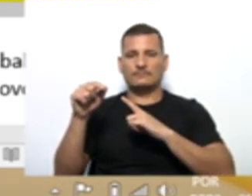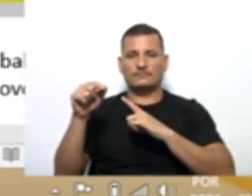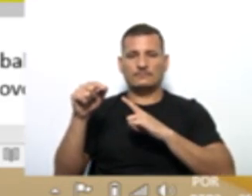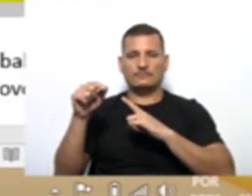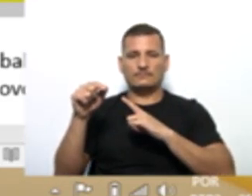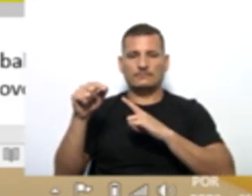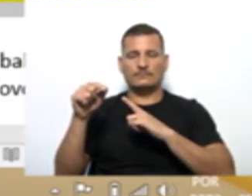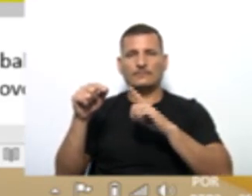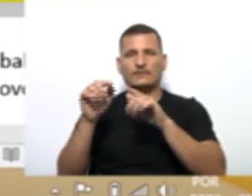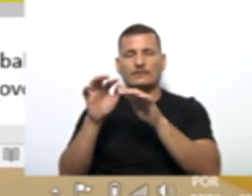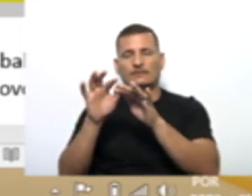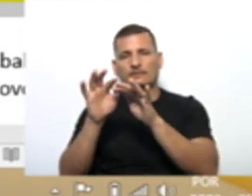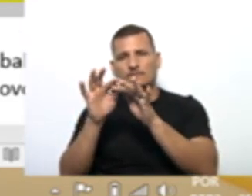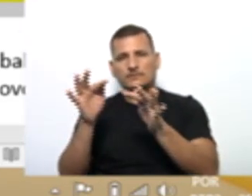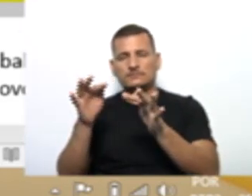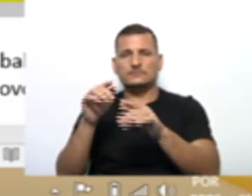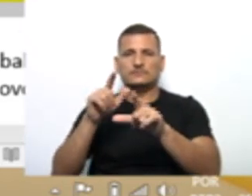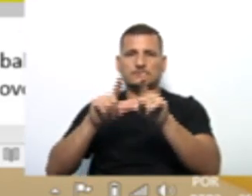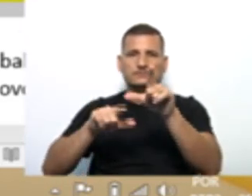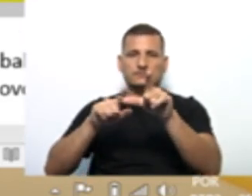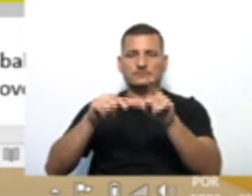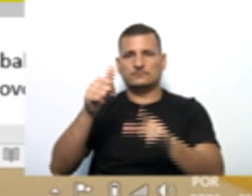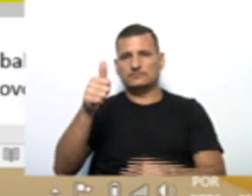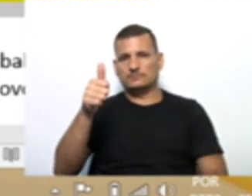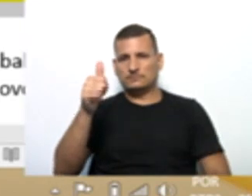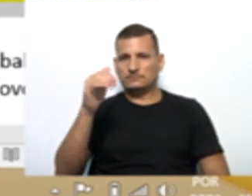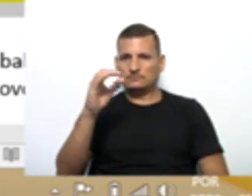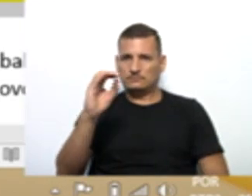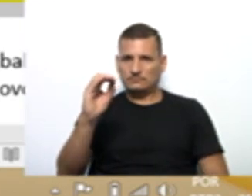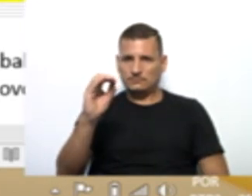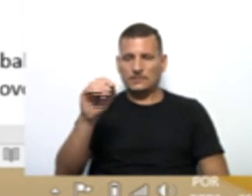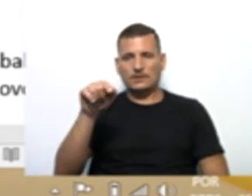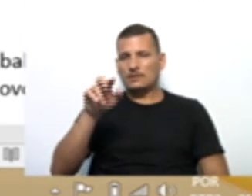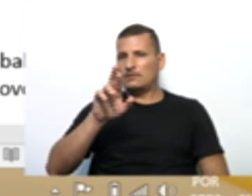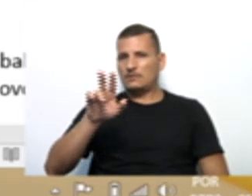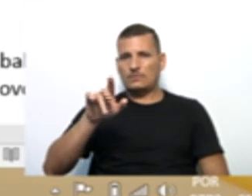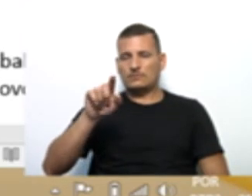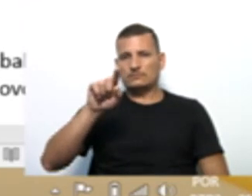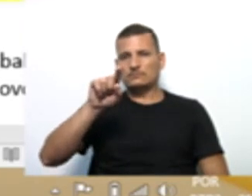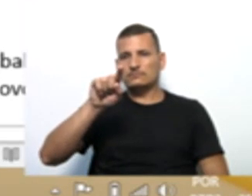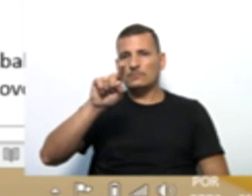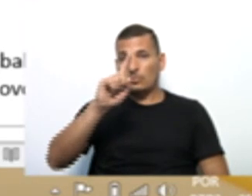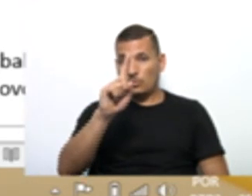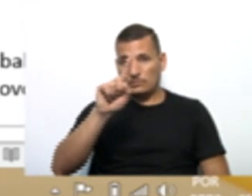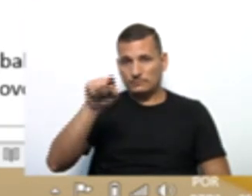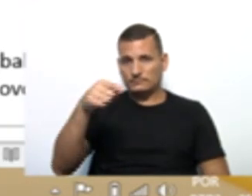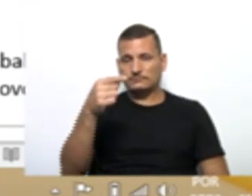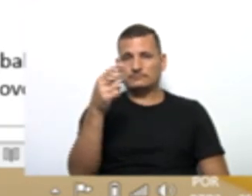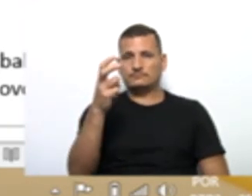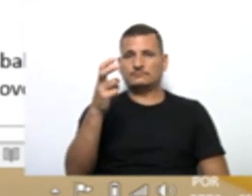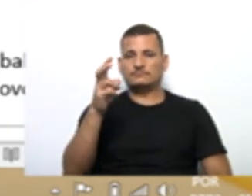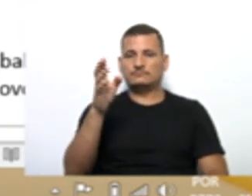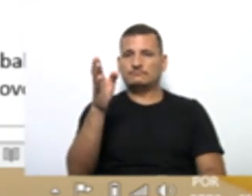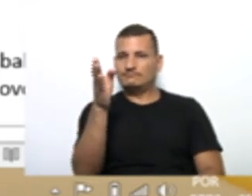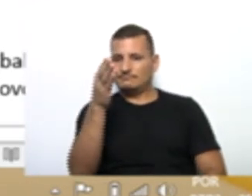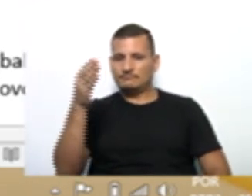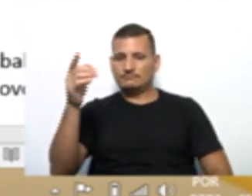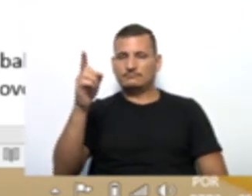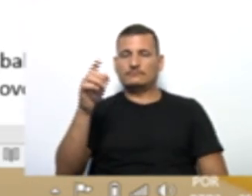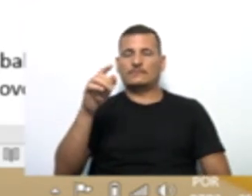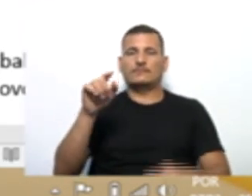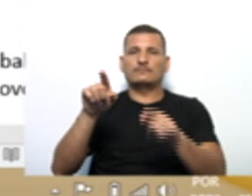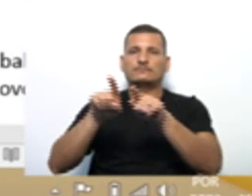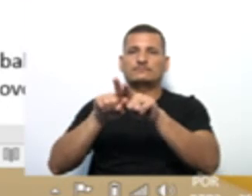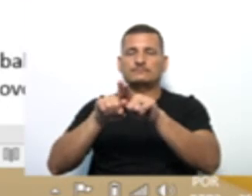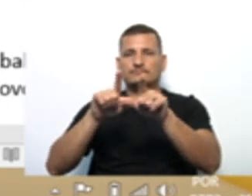formatação simples. Ok? Então não é um e-mail igual ao parágrafo anterior, a formatação aqui ela é simples. E o tamanho